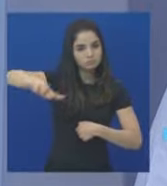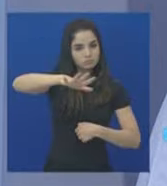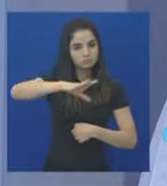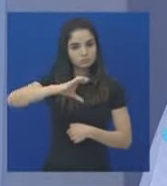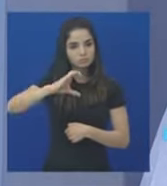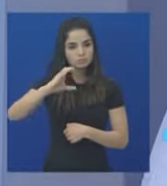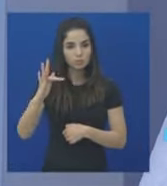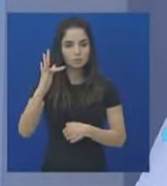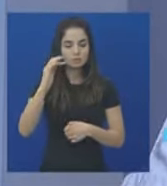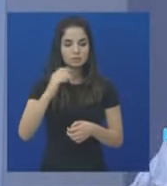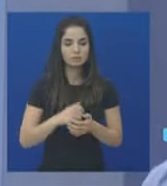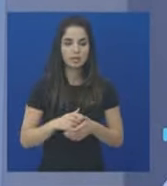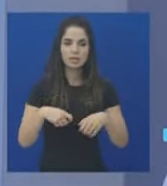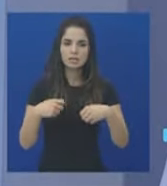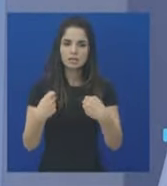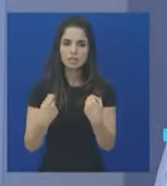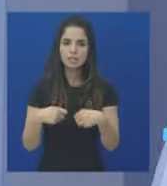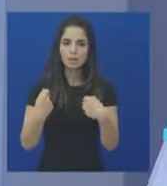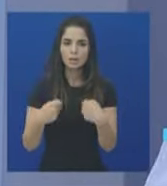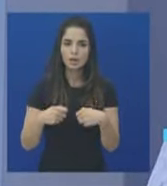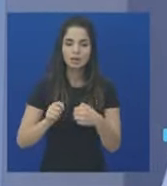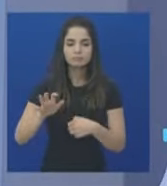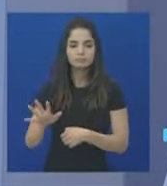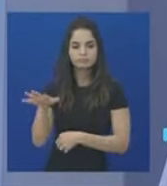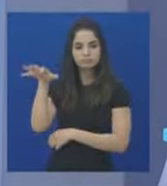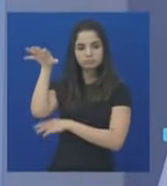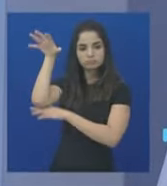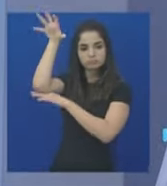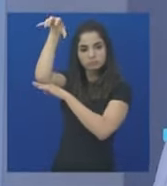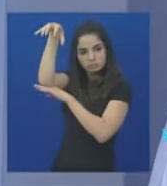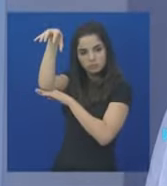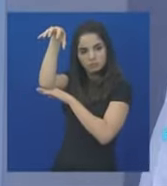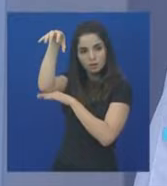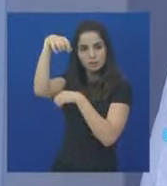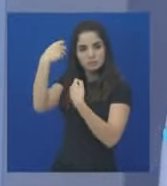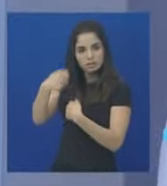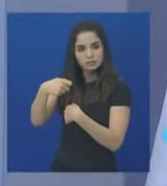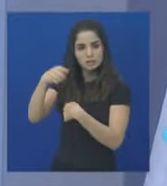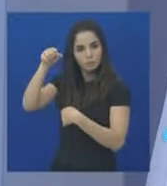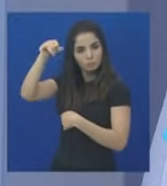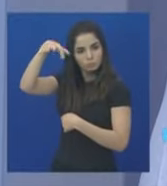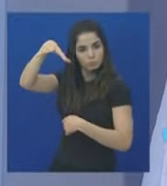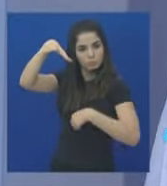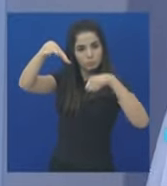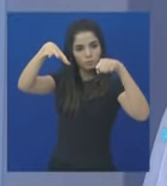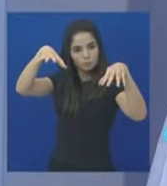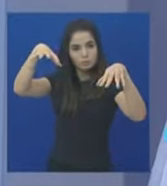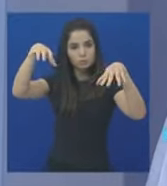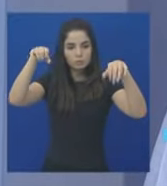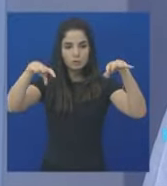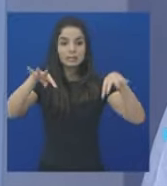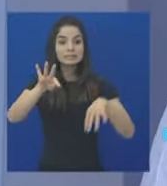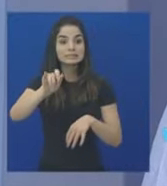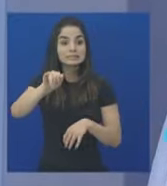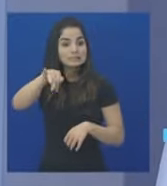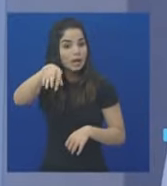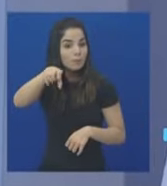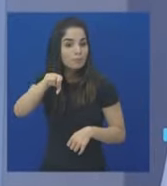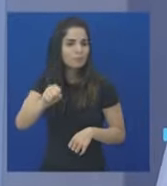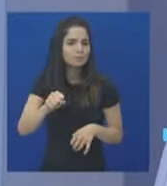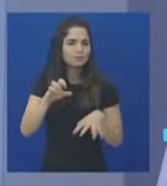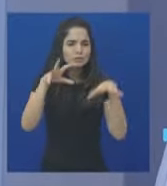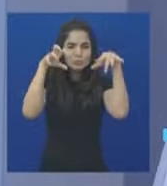Precisamos colocar os braços de luz, precisamos colocar lâmpadas, principalmente em Tamoios. Tamoios